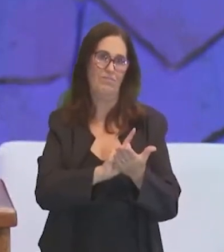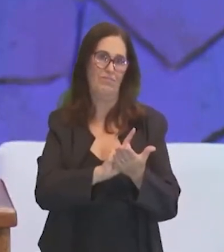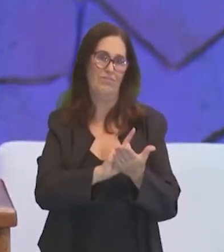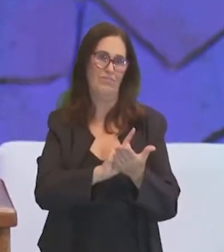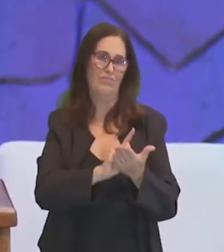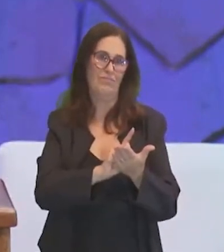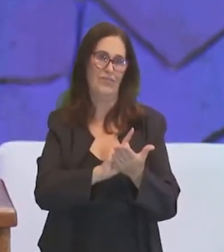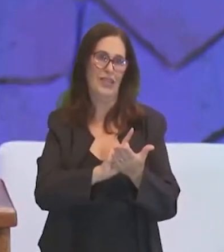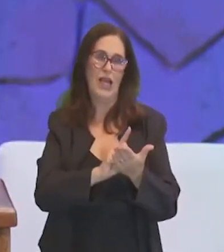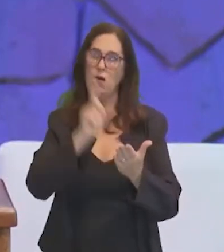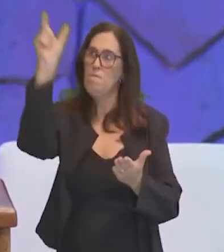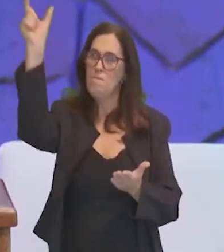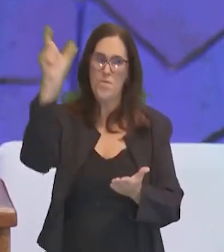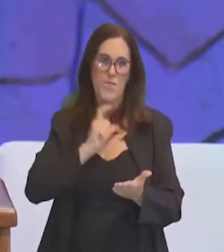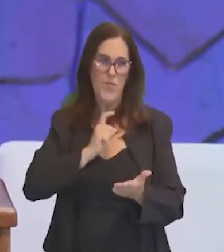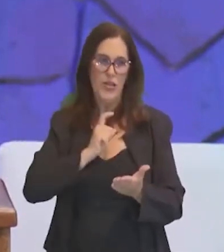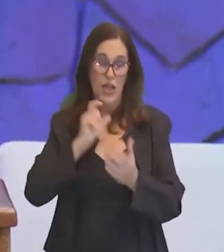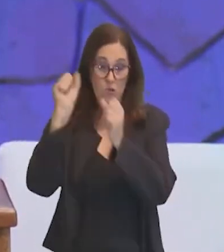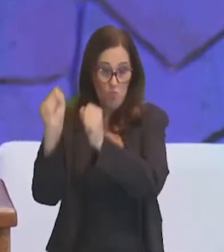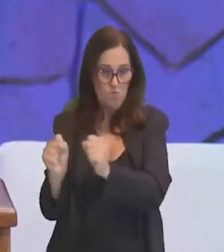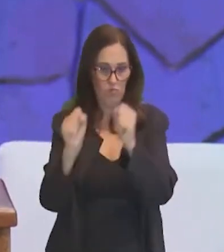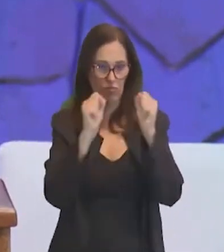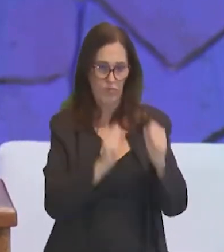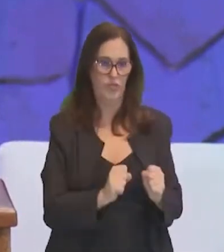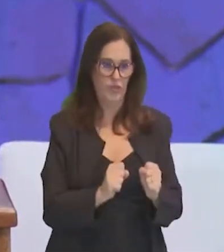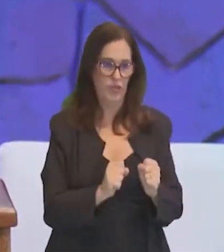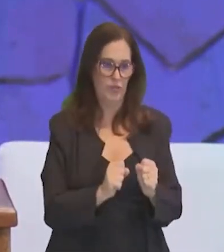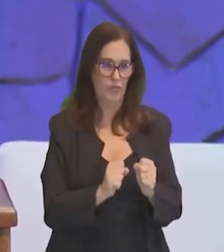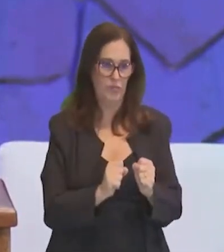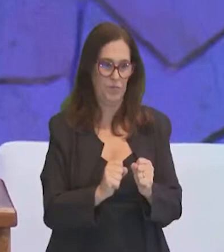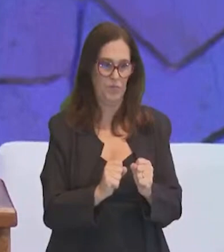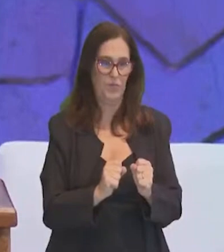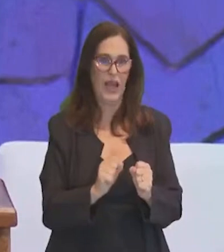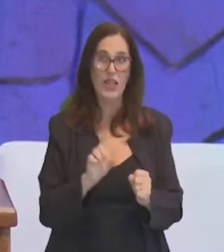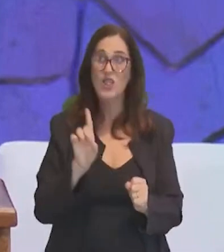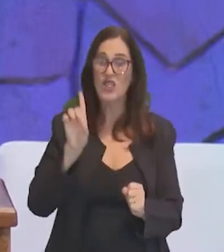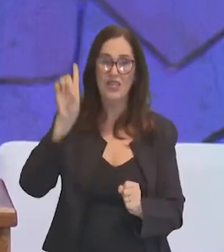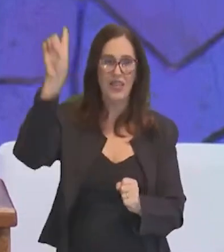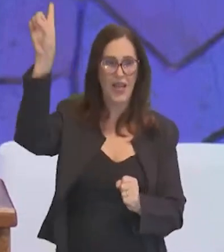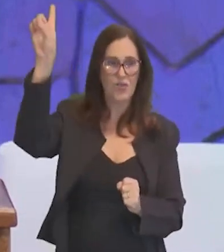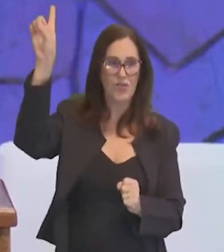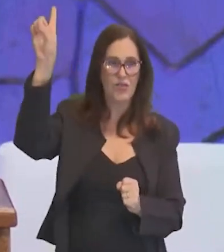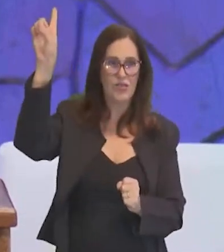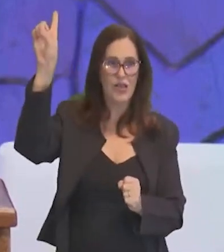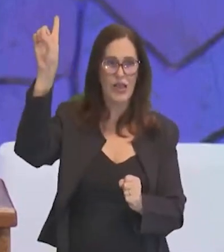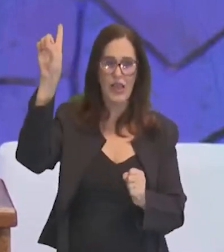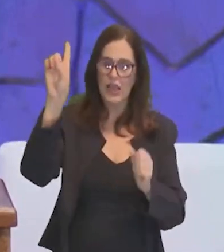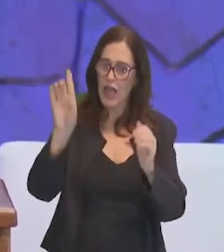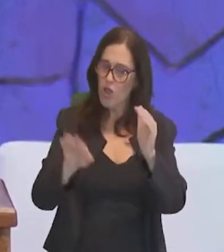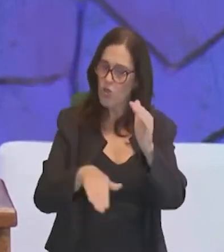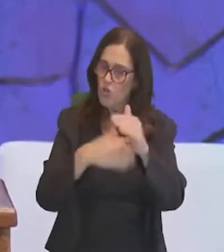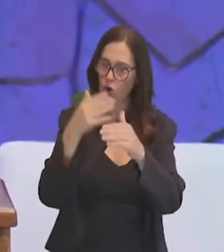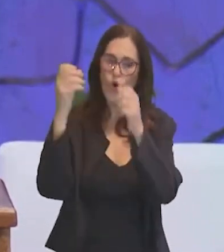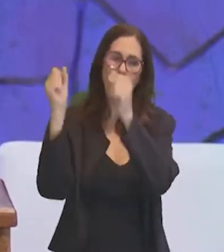É uma palavra de poder. De um Deus que tem todo o poder.